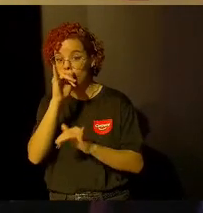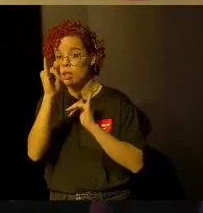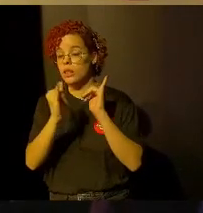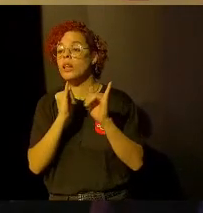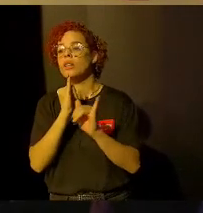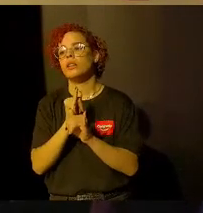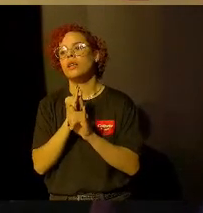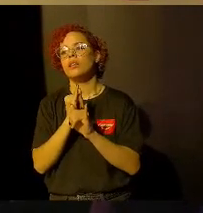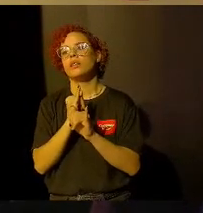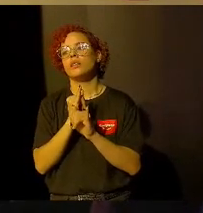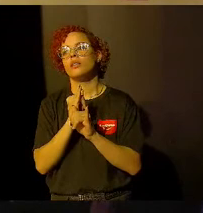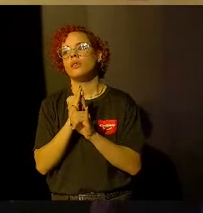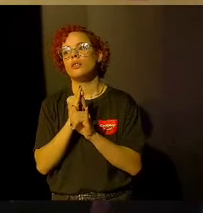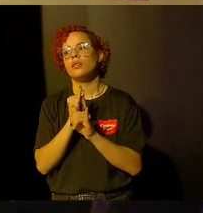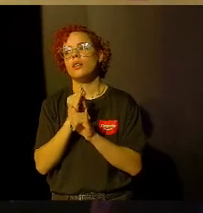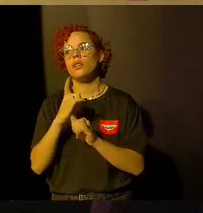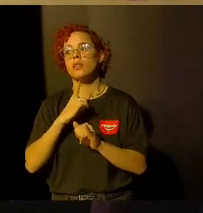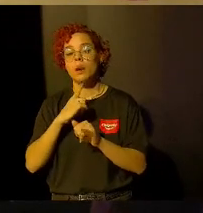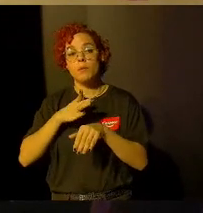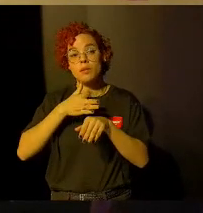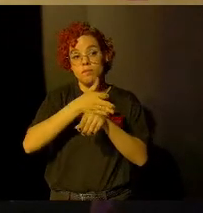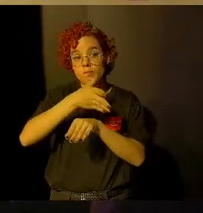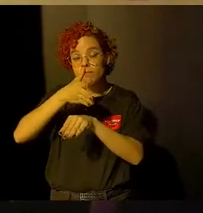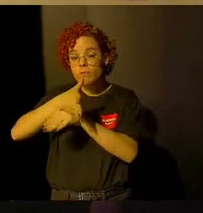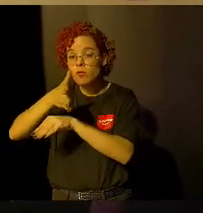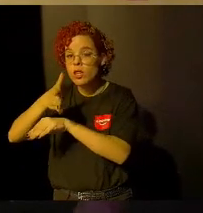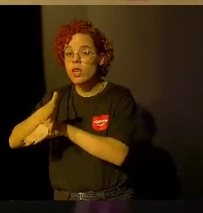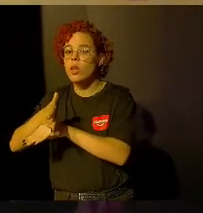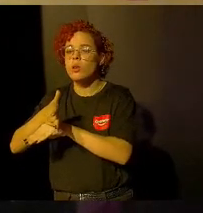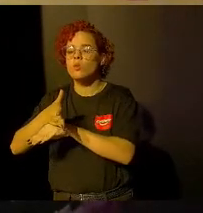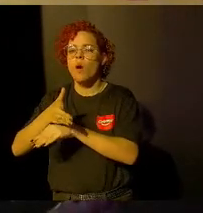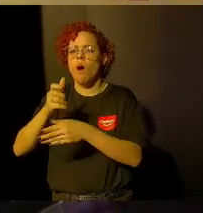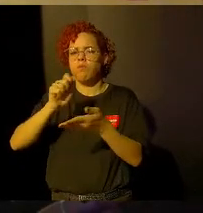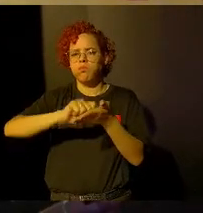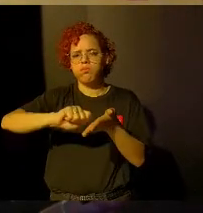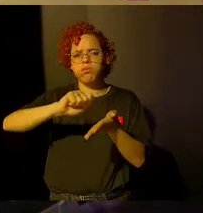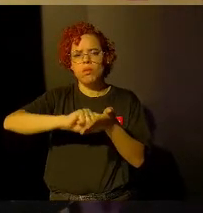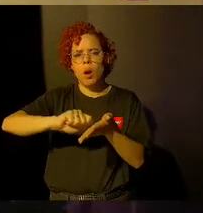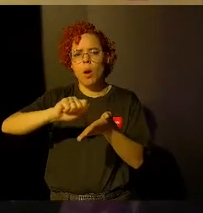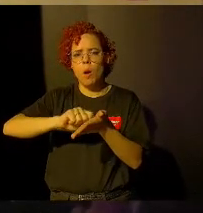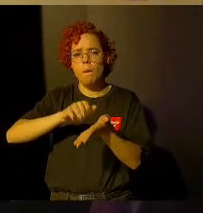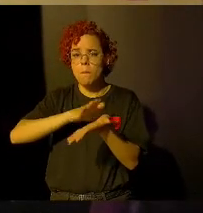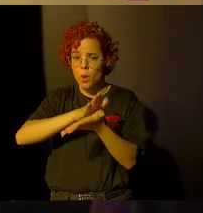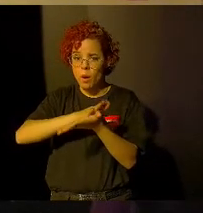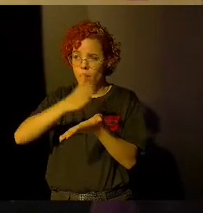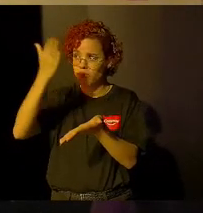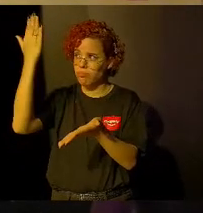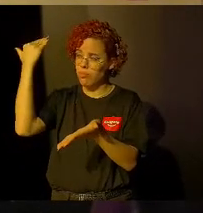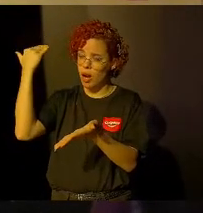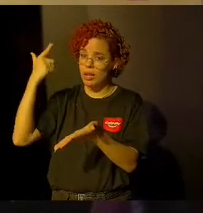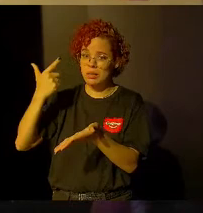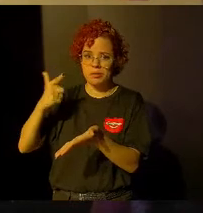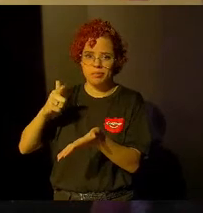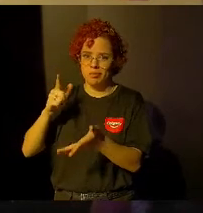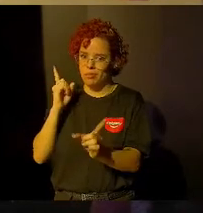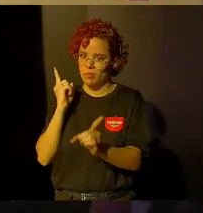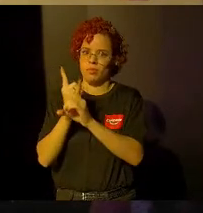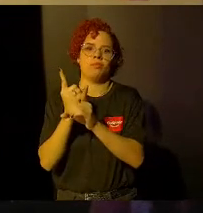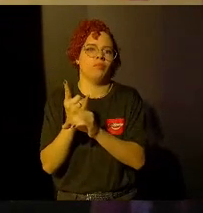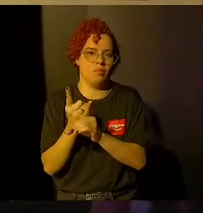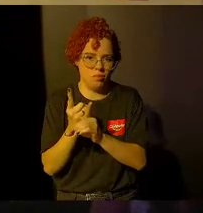a gente tem muito mais acesso a obras que haviam sido publicadas no passado e que a gente não conseguia mais encontrar